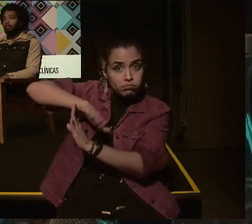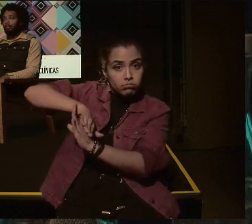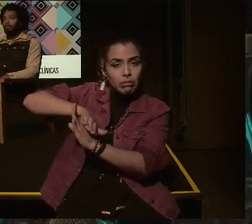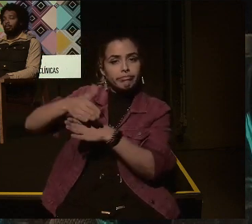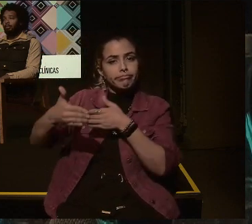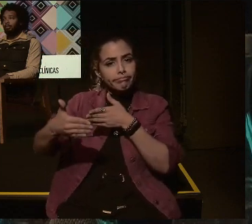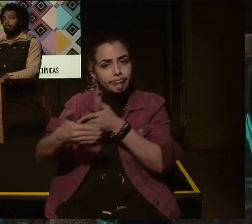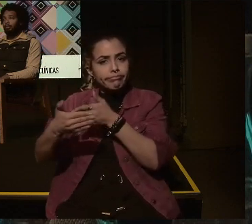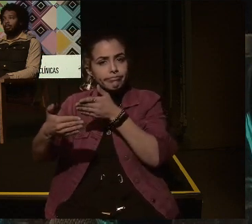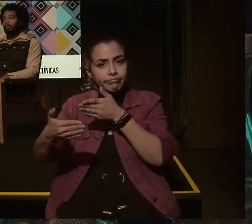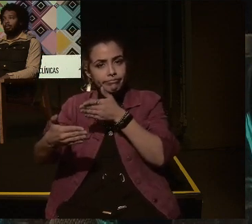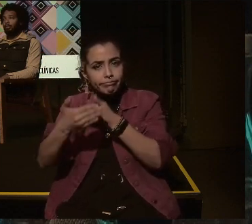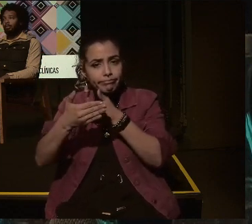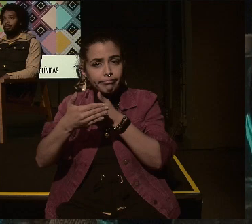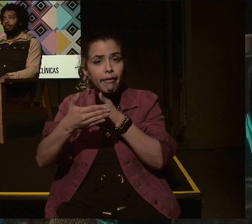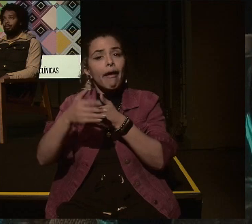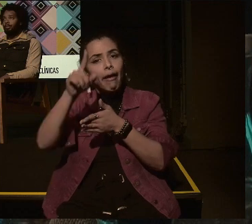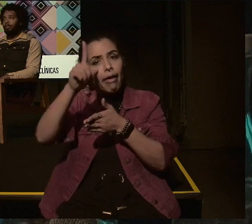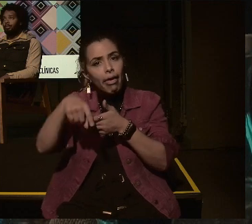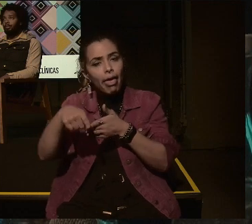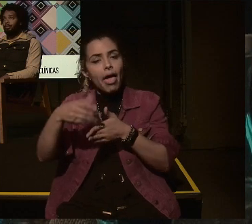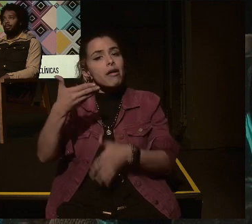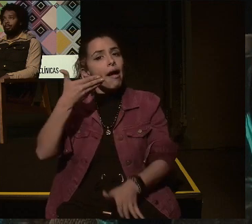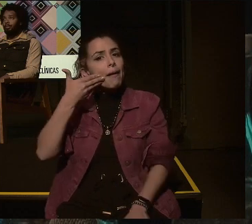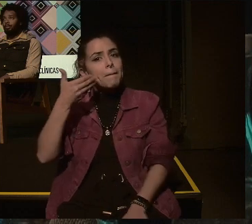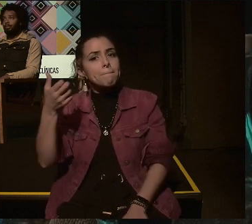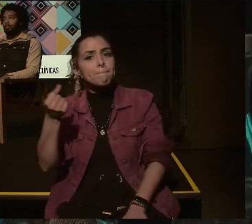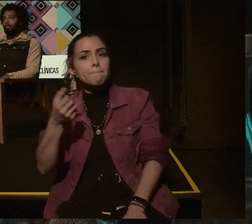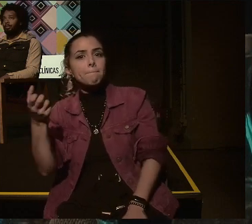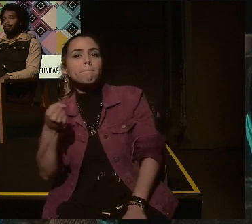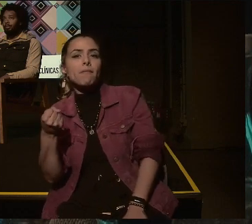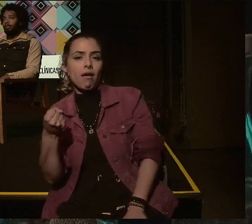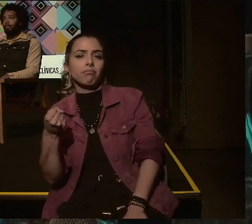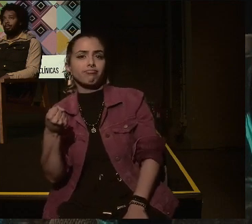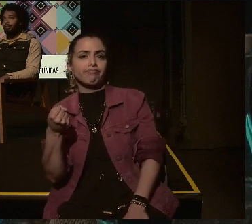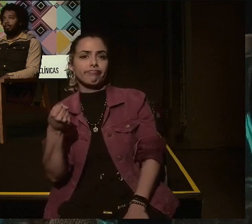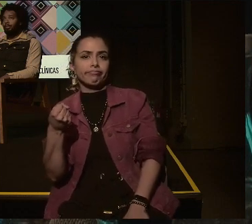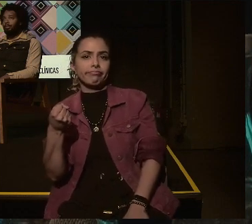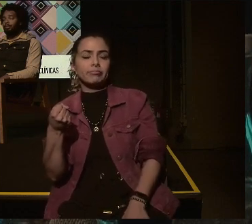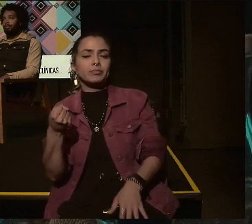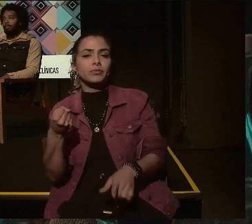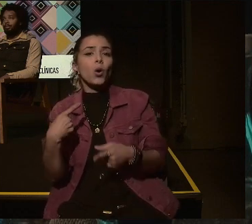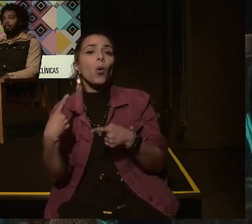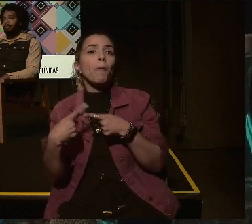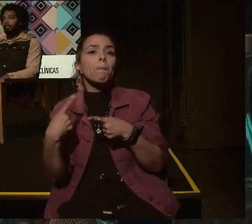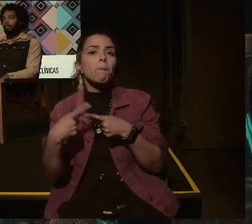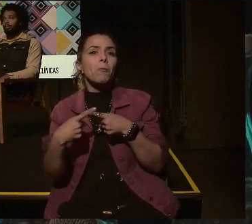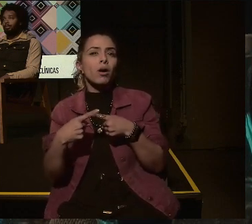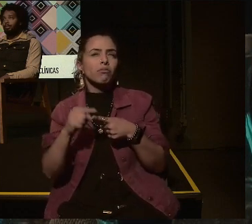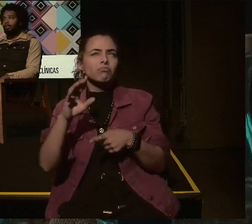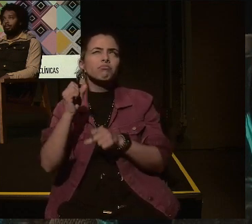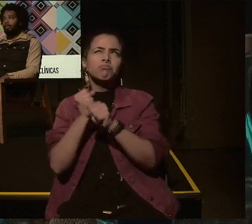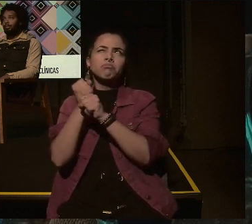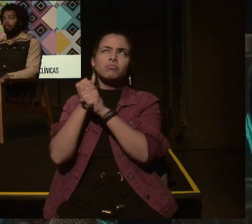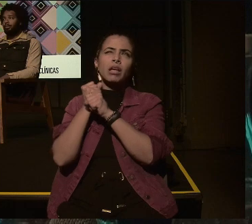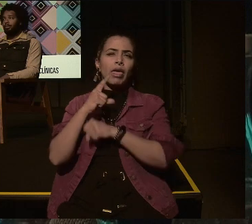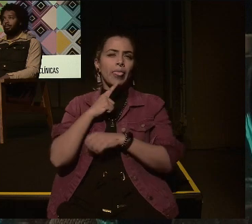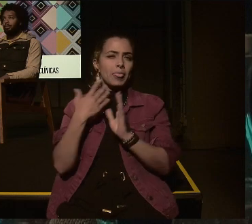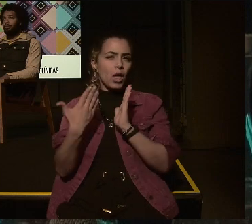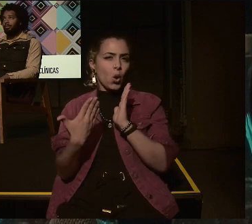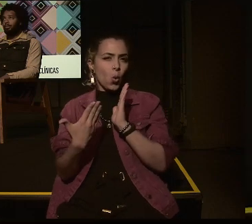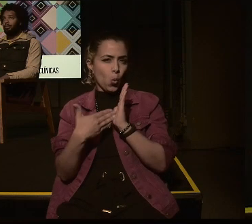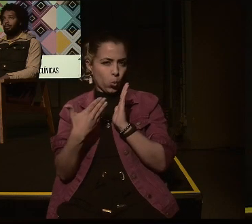se tornarem antirracistas, até porque tá lá na... tem um livro reeditado no